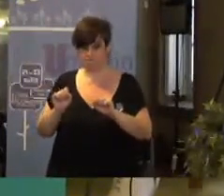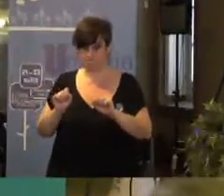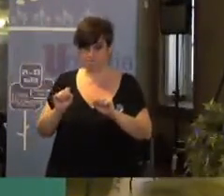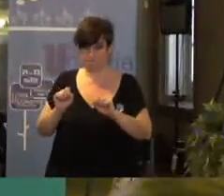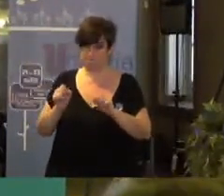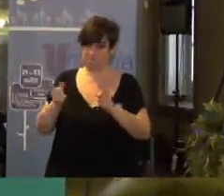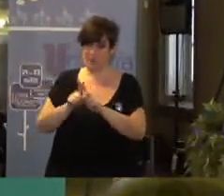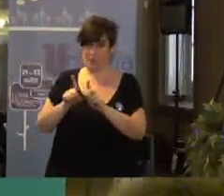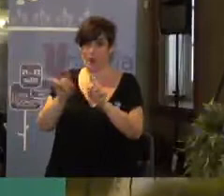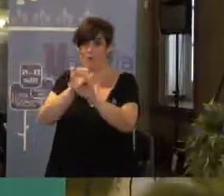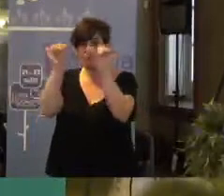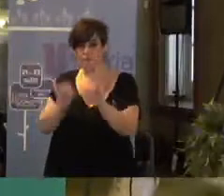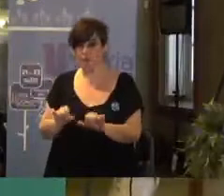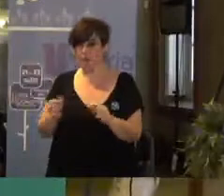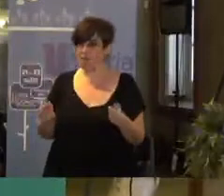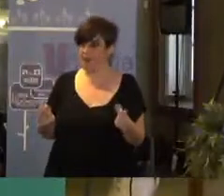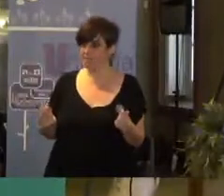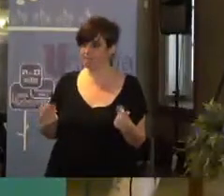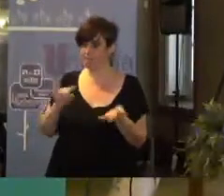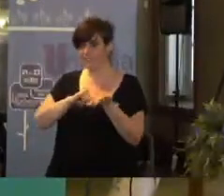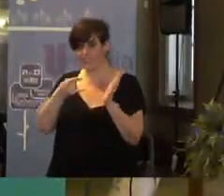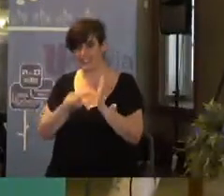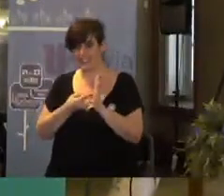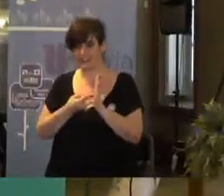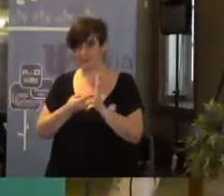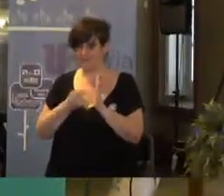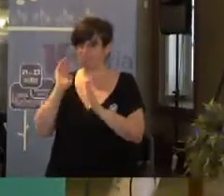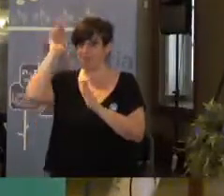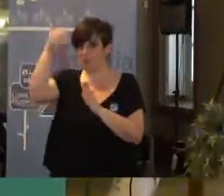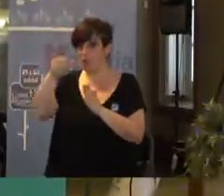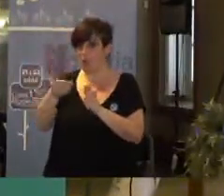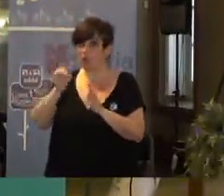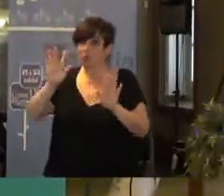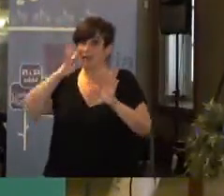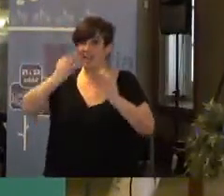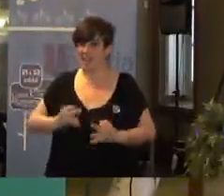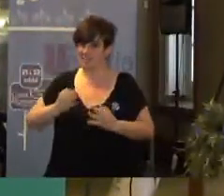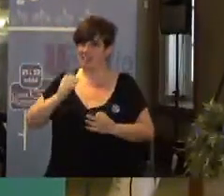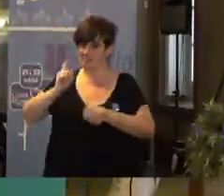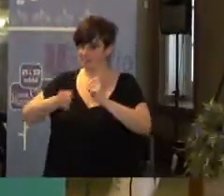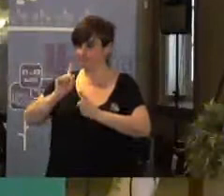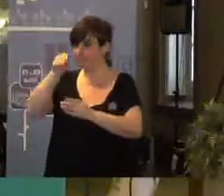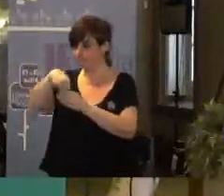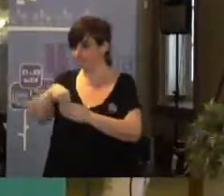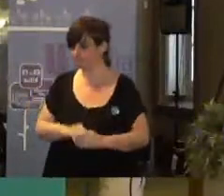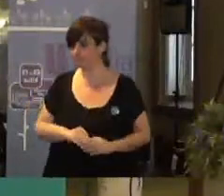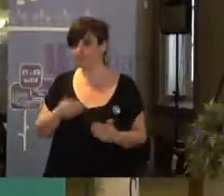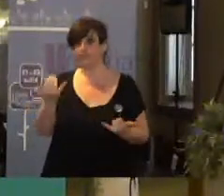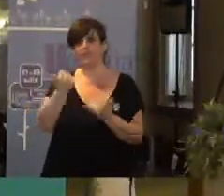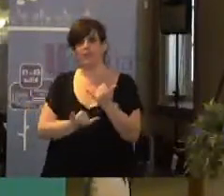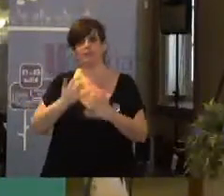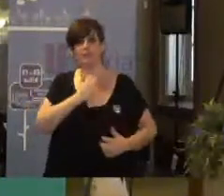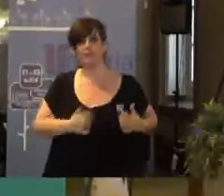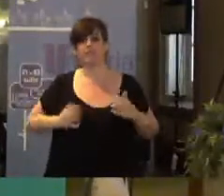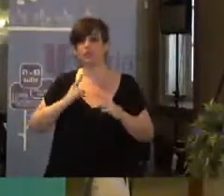que formalmente existam sistemas democráticos. E as respostas a esta